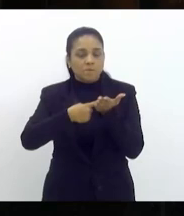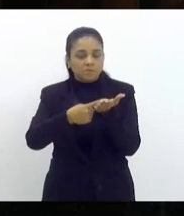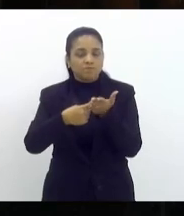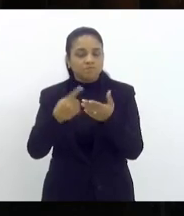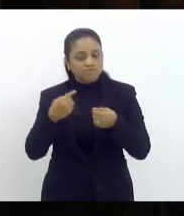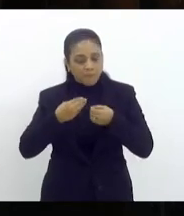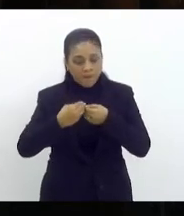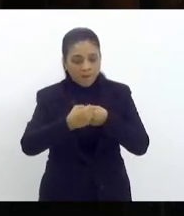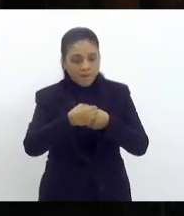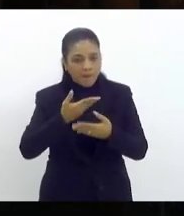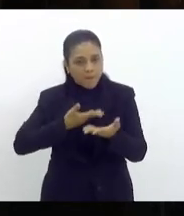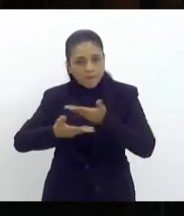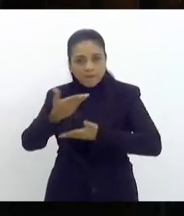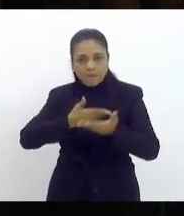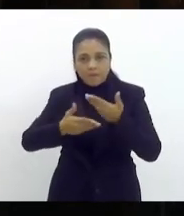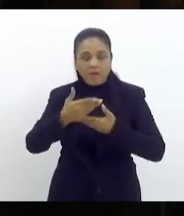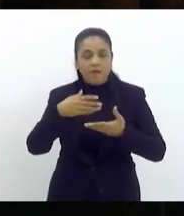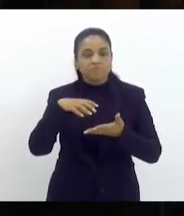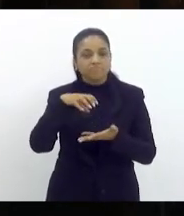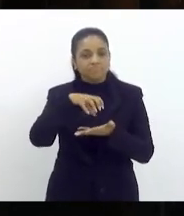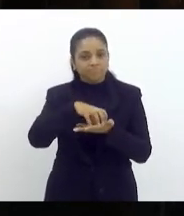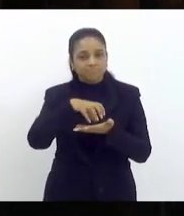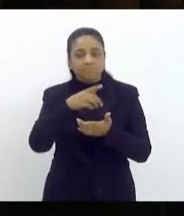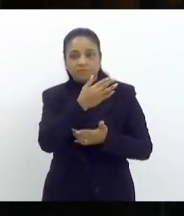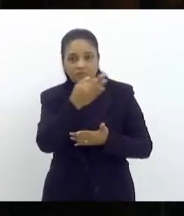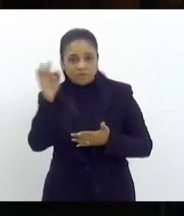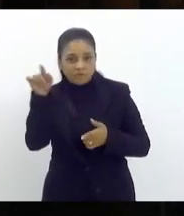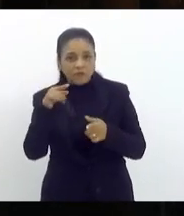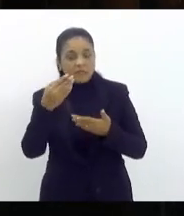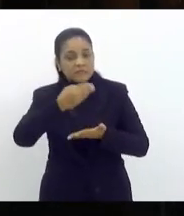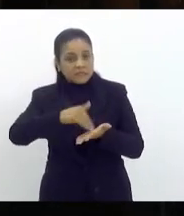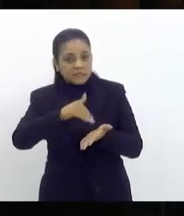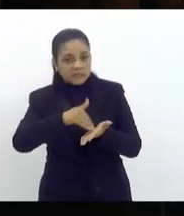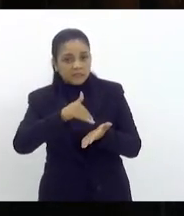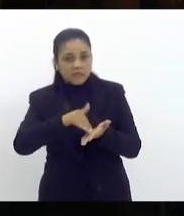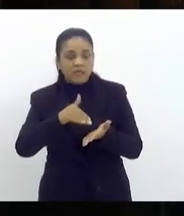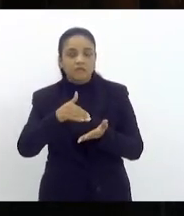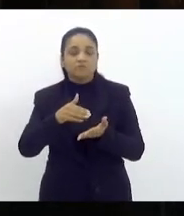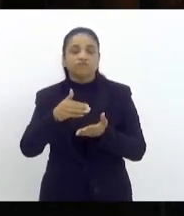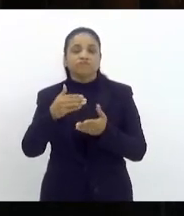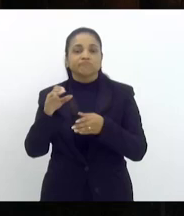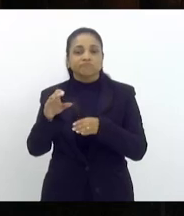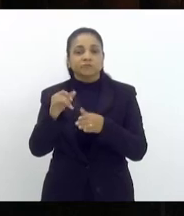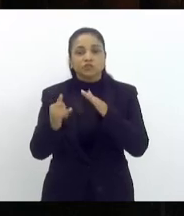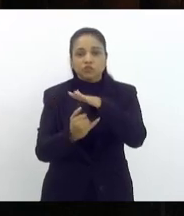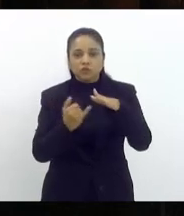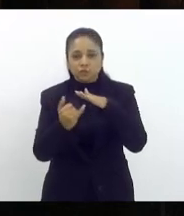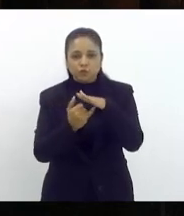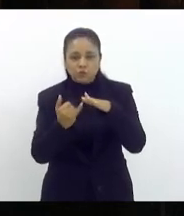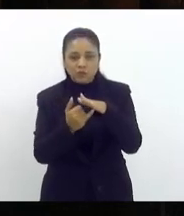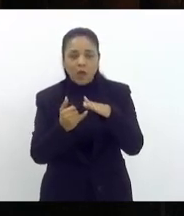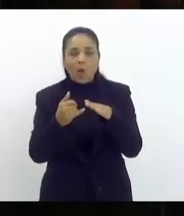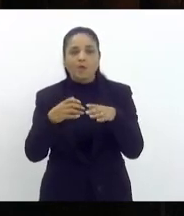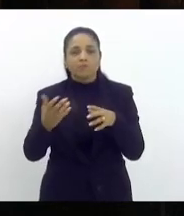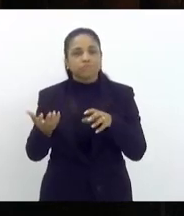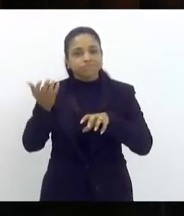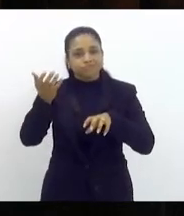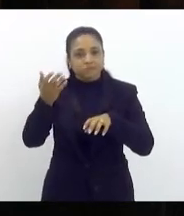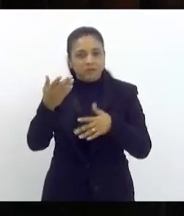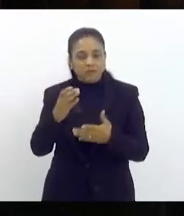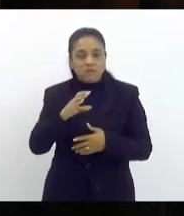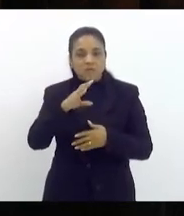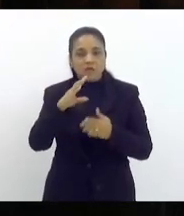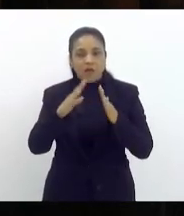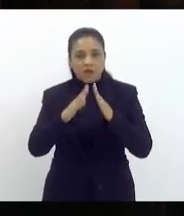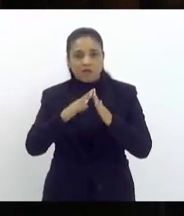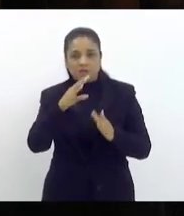municípios na esfera federal participarão também os secretários de relação institucionais e a Casa Civil o Fórum dos Governadores